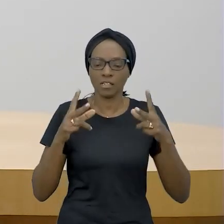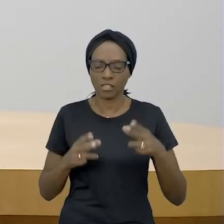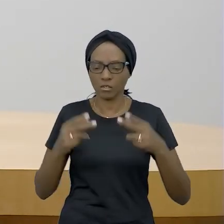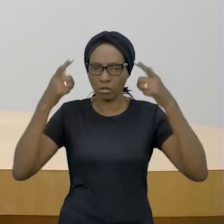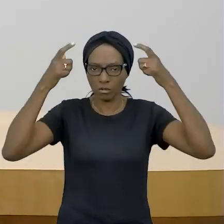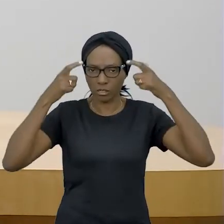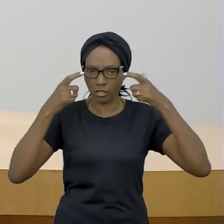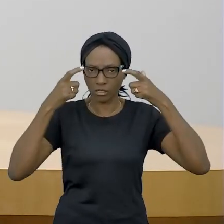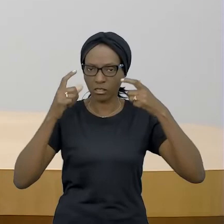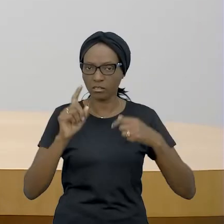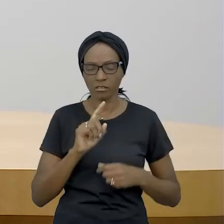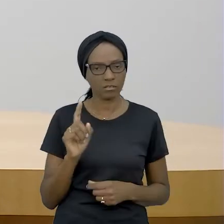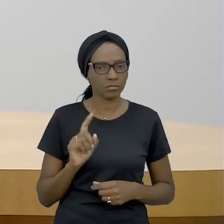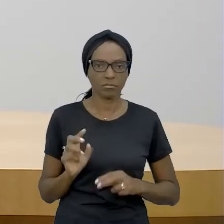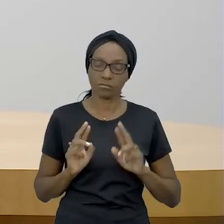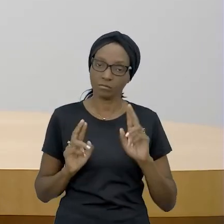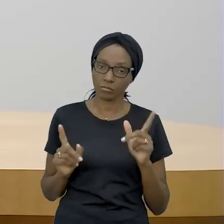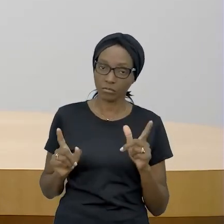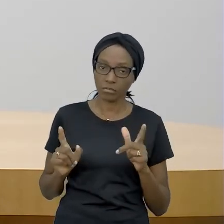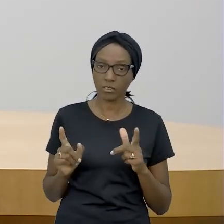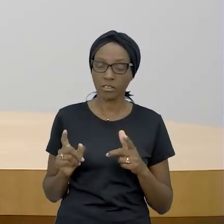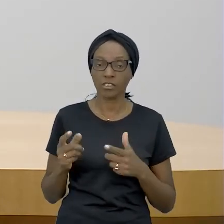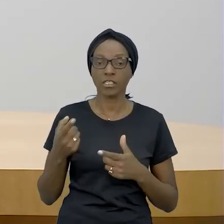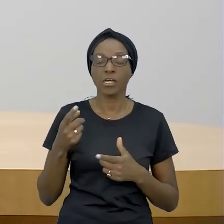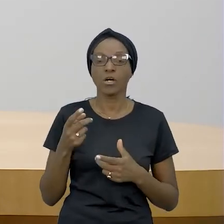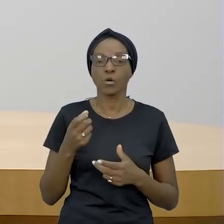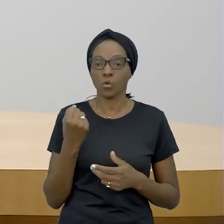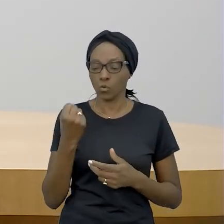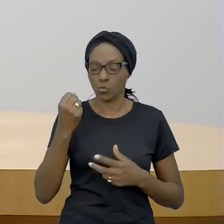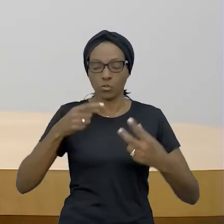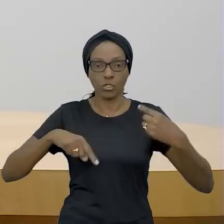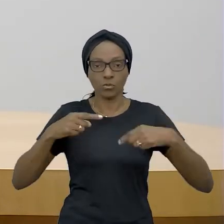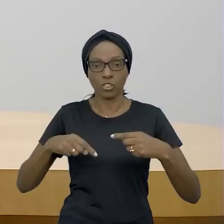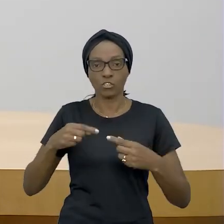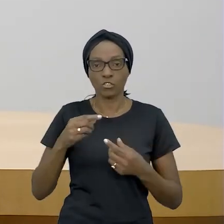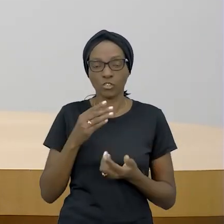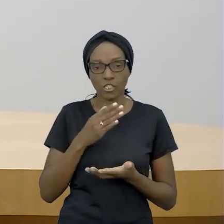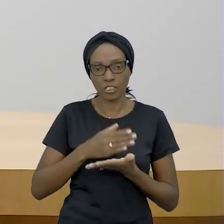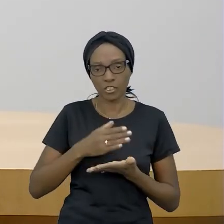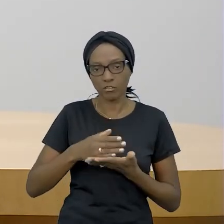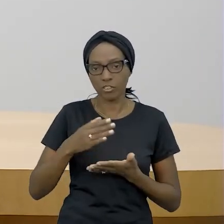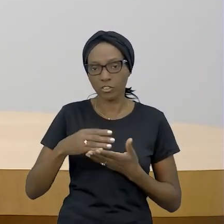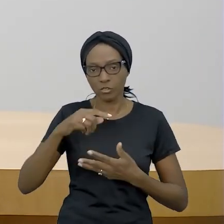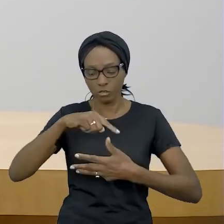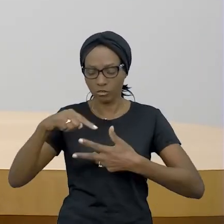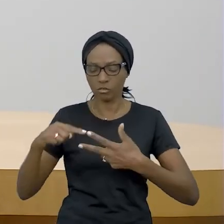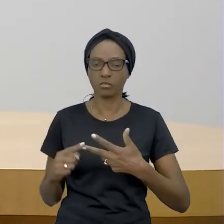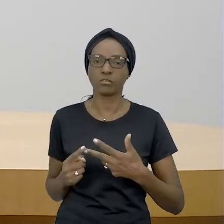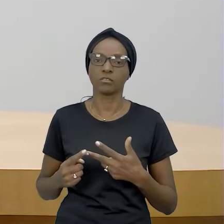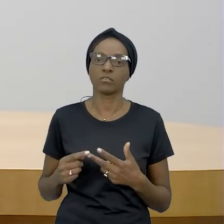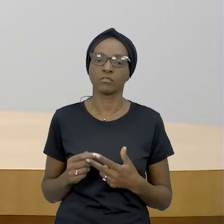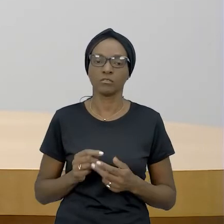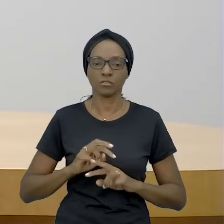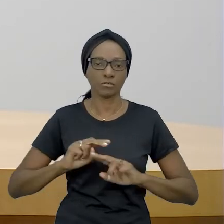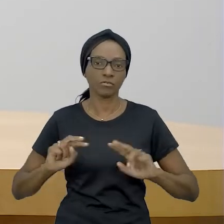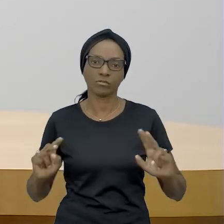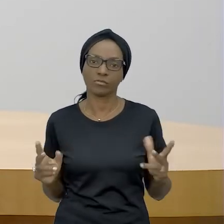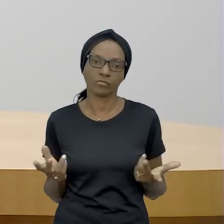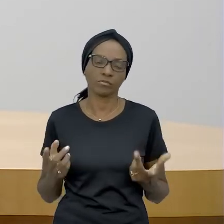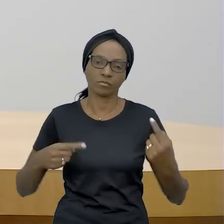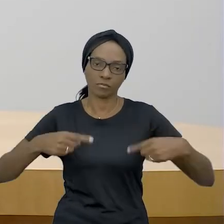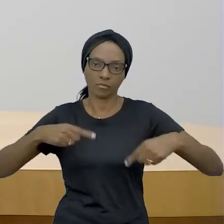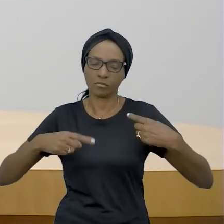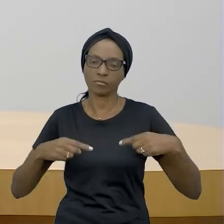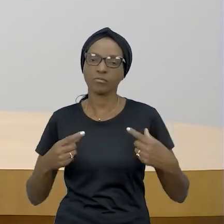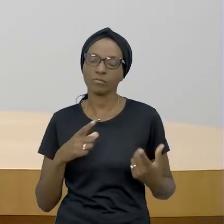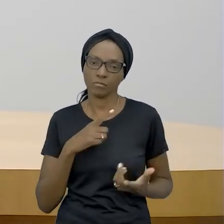um rei, tá certo? Ele divide o poder político no país com outras instâncias políticas,